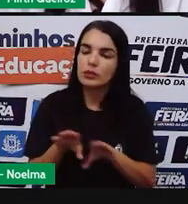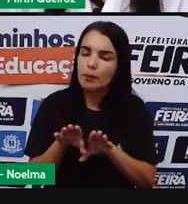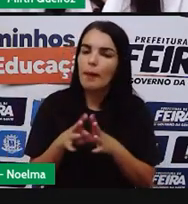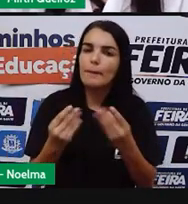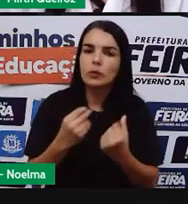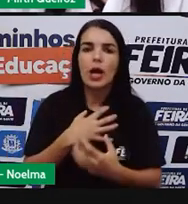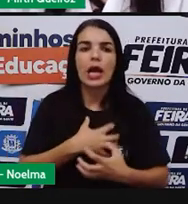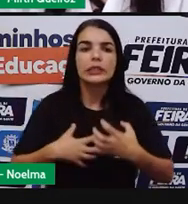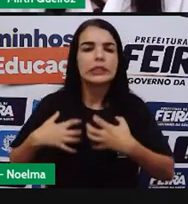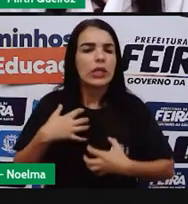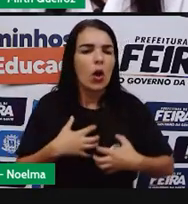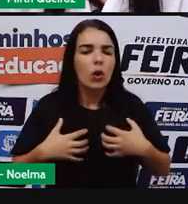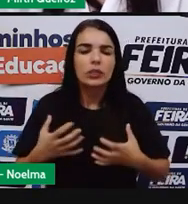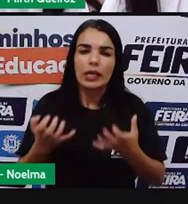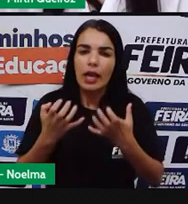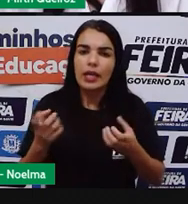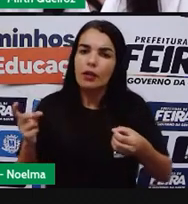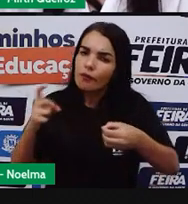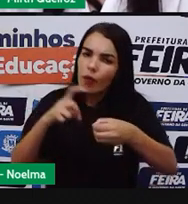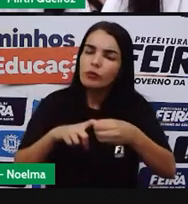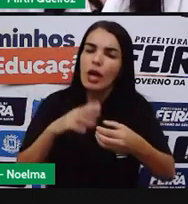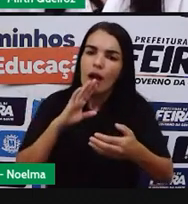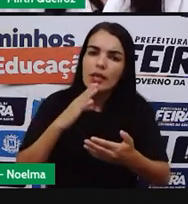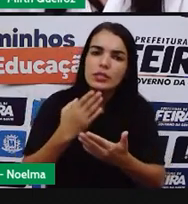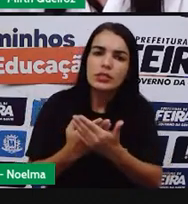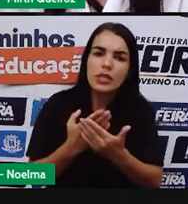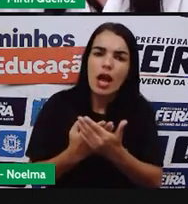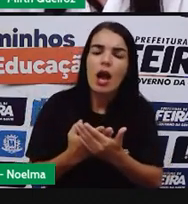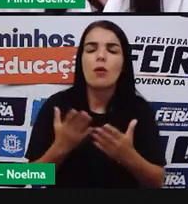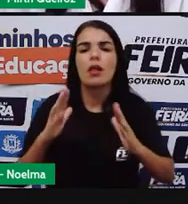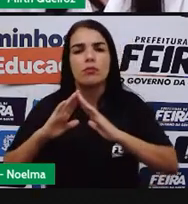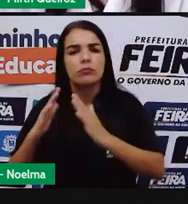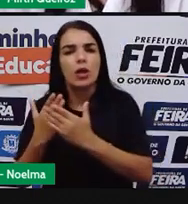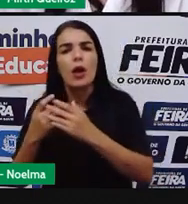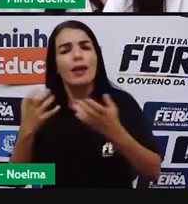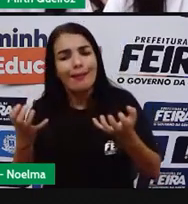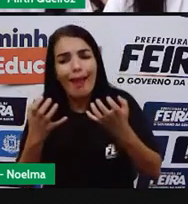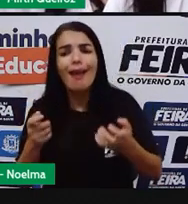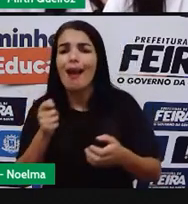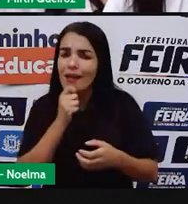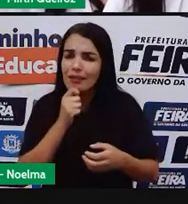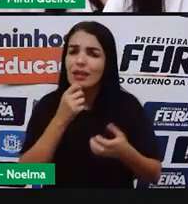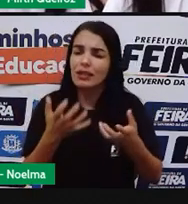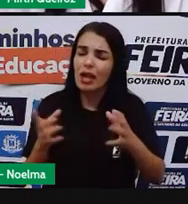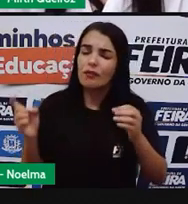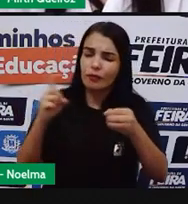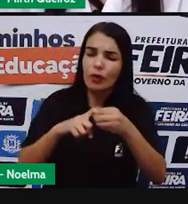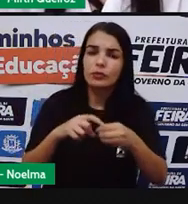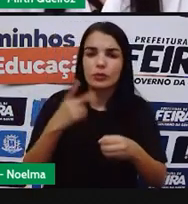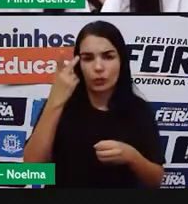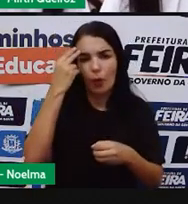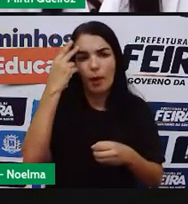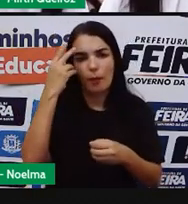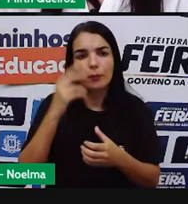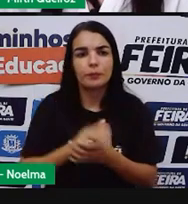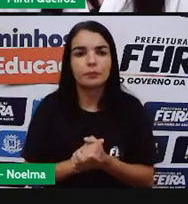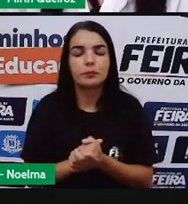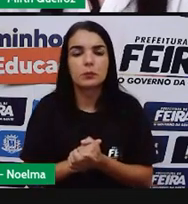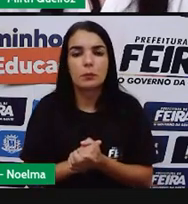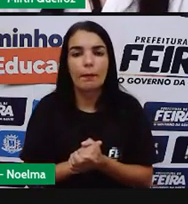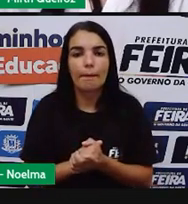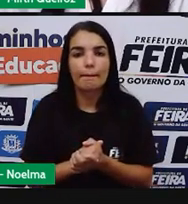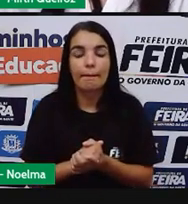né? Querendo, e inclusive nós ainda queremos que as coisas voltem aí ao normal. E